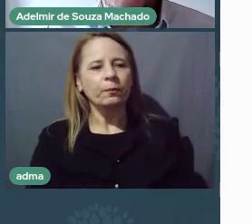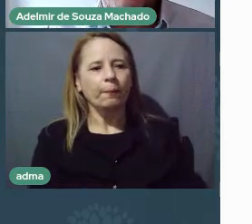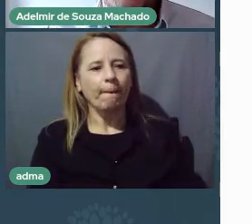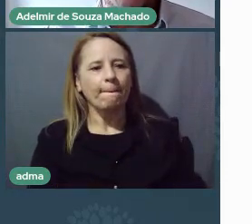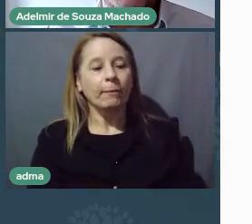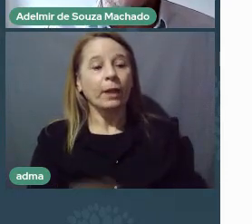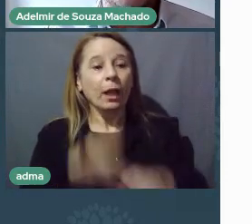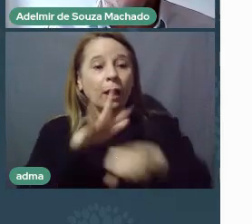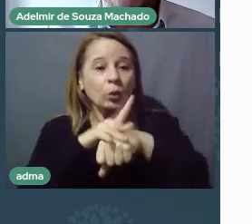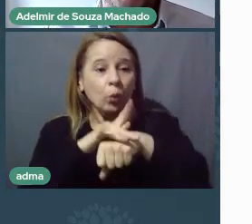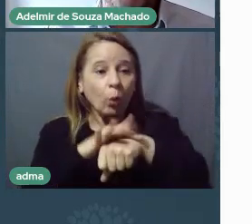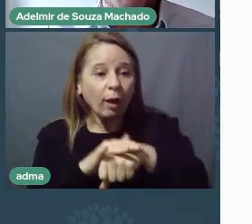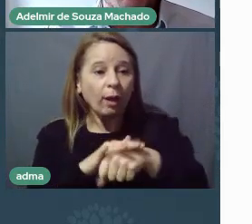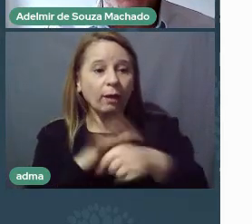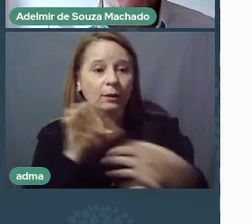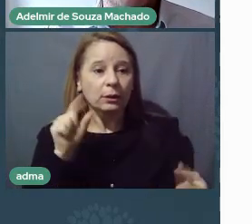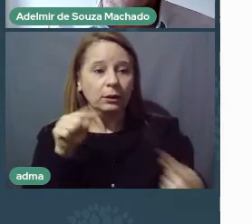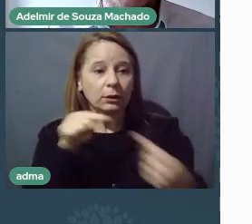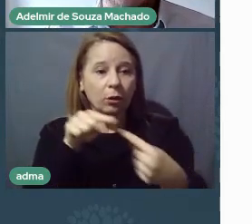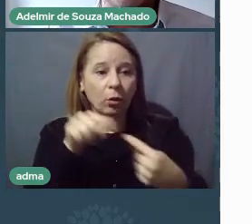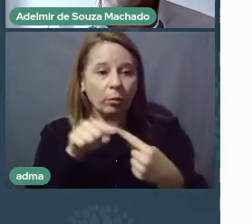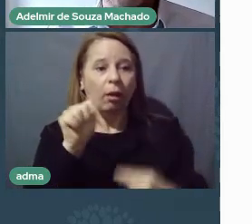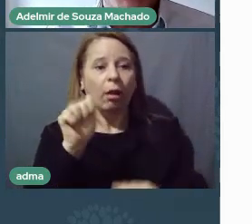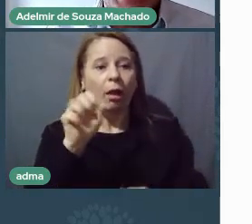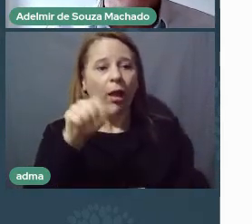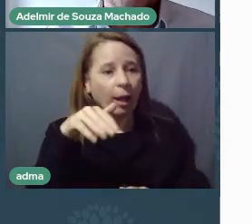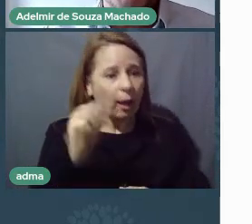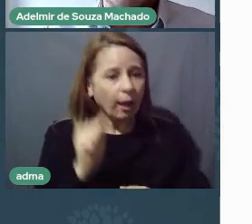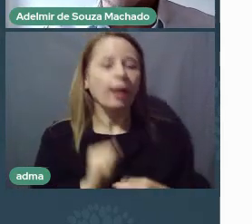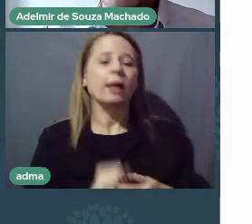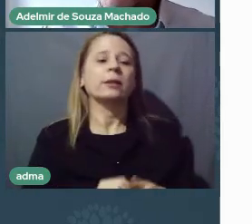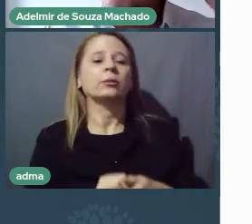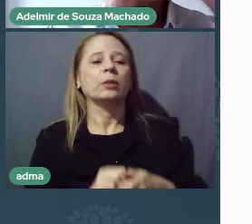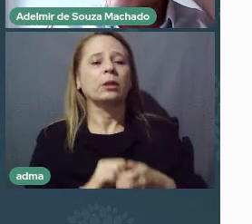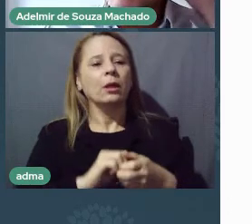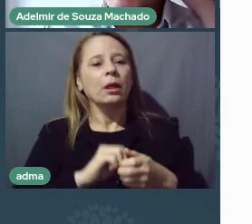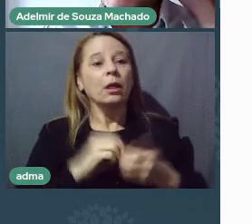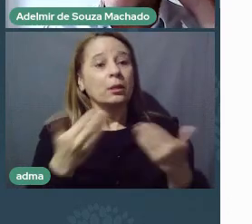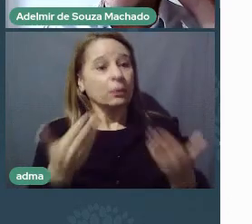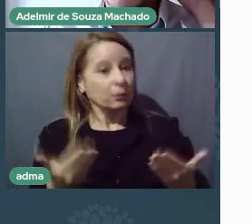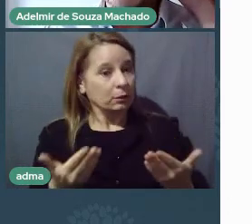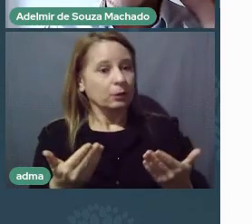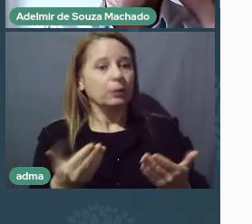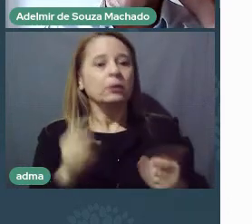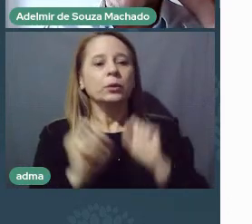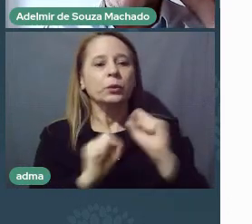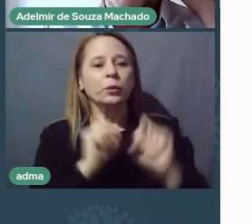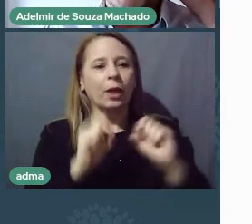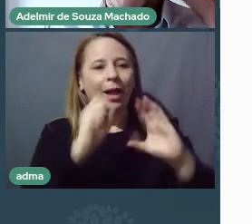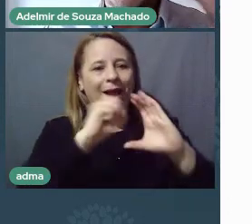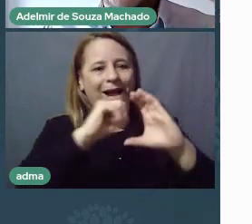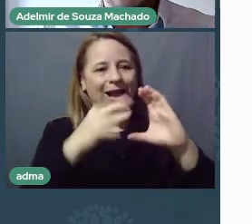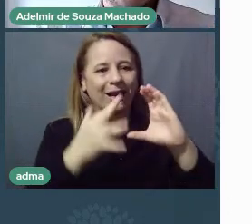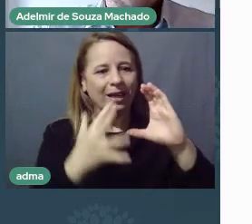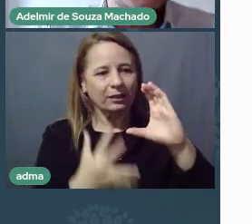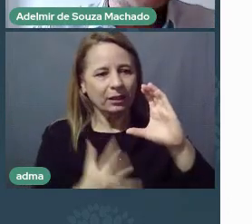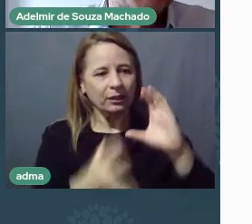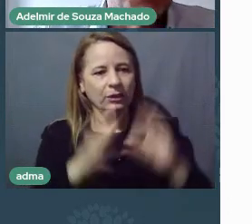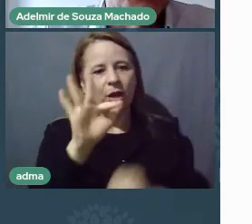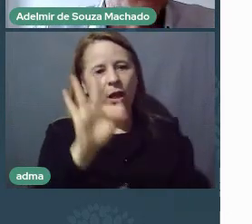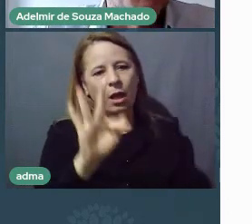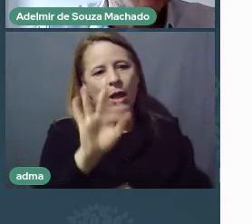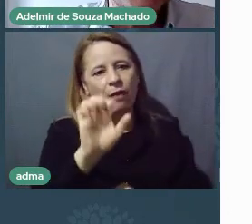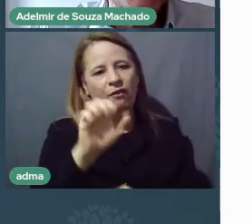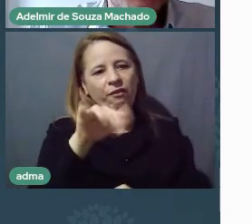as doenças associadas à própria asma. Então, a expressão é a característica fenotípica